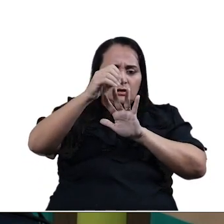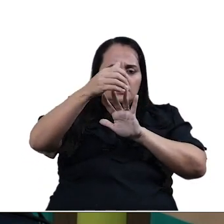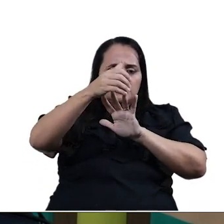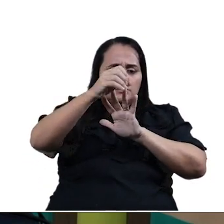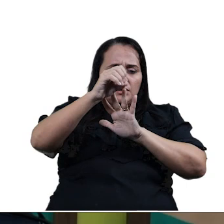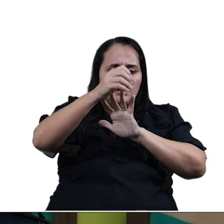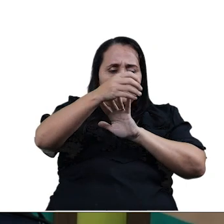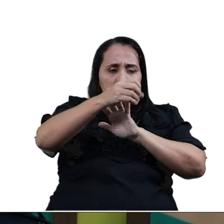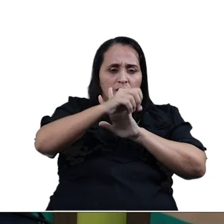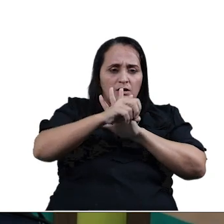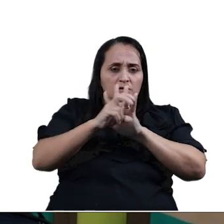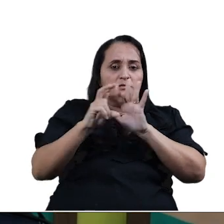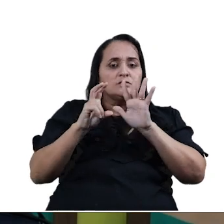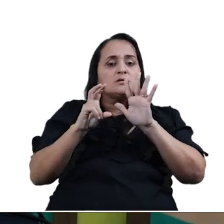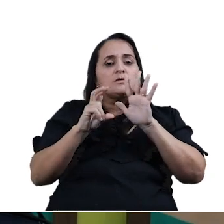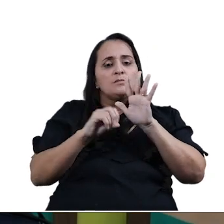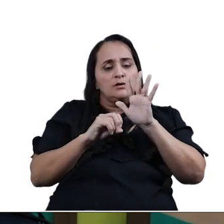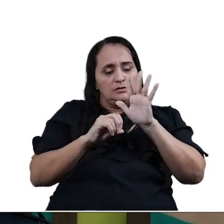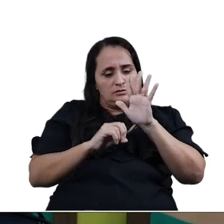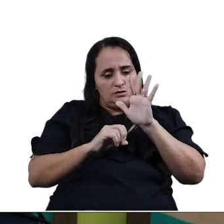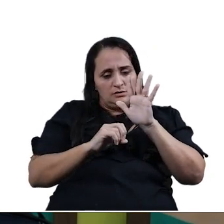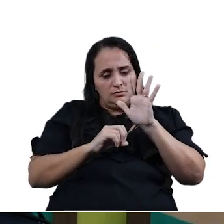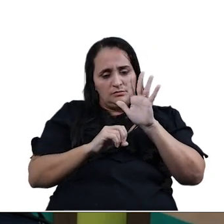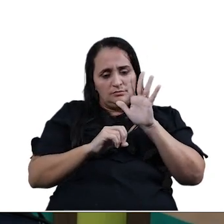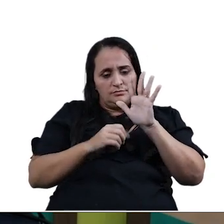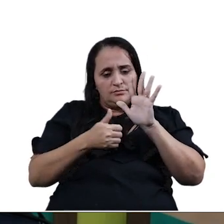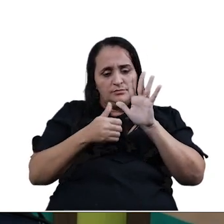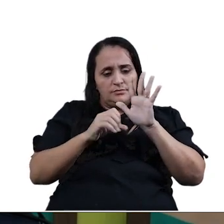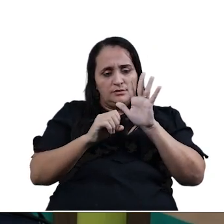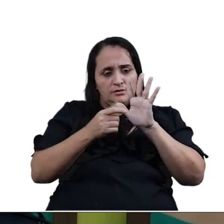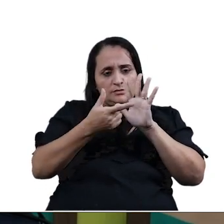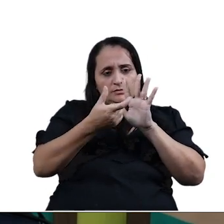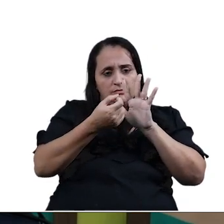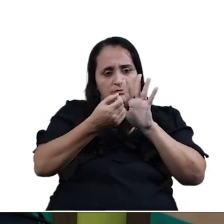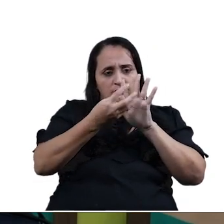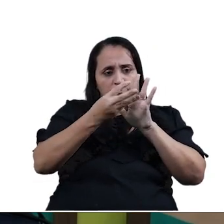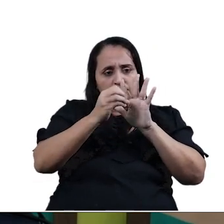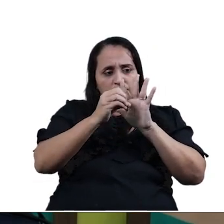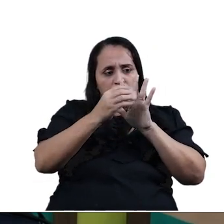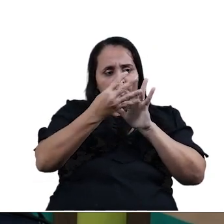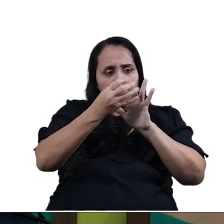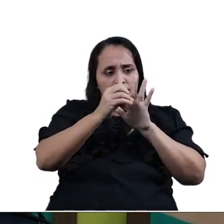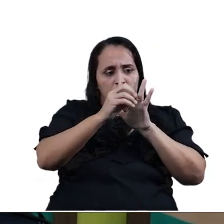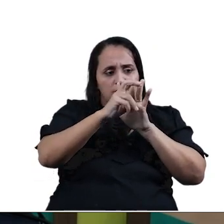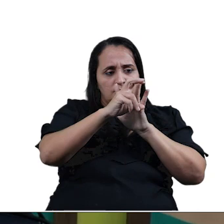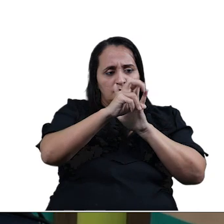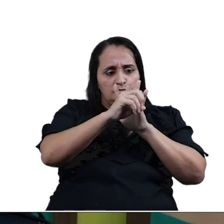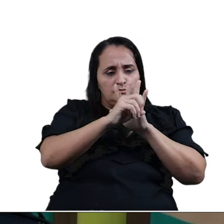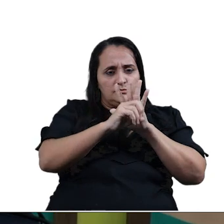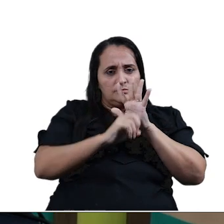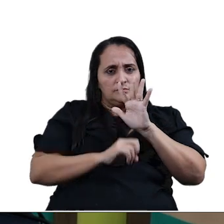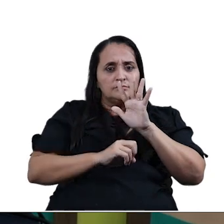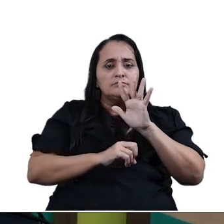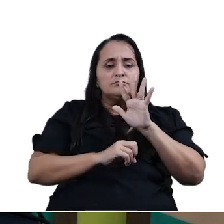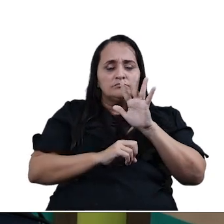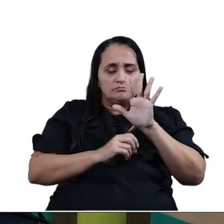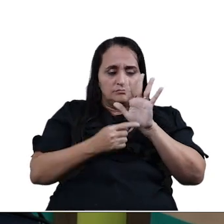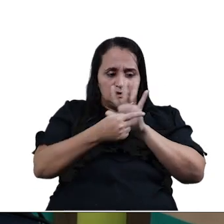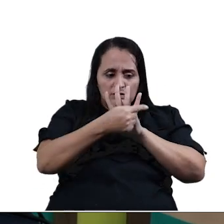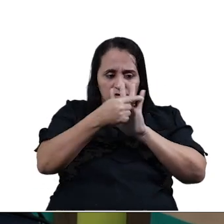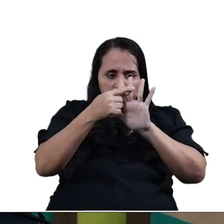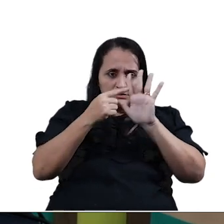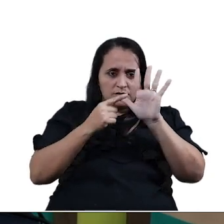10, eu ia contar assim, 10, 20, 30, 40, 50. Deu para entender?